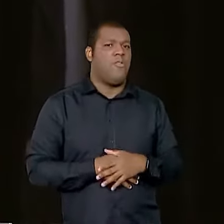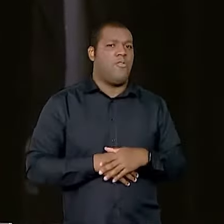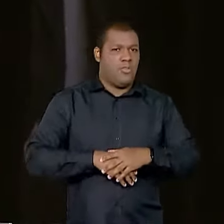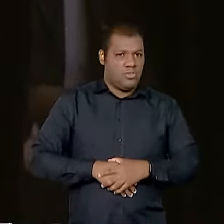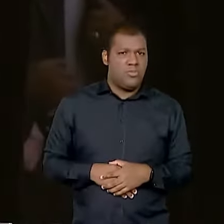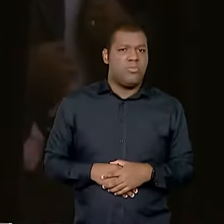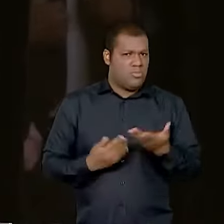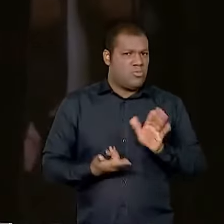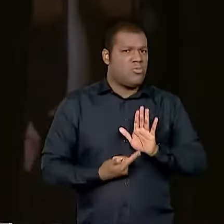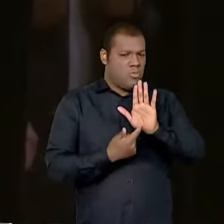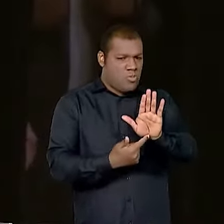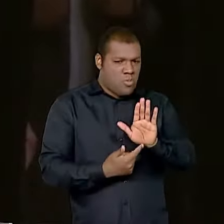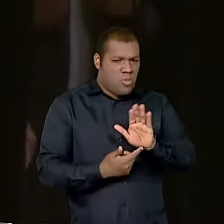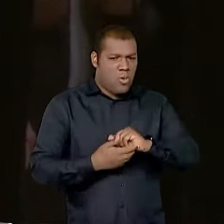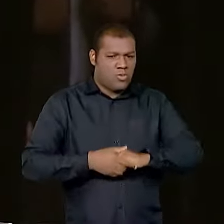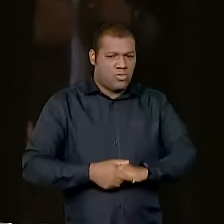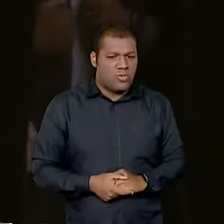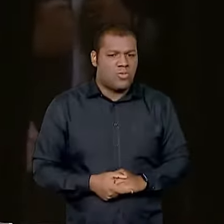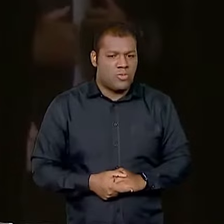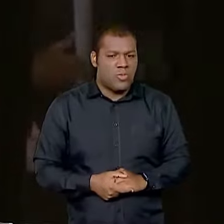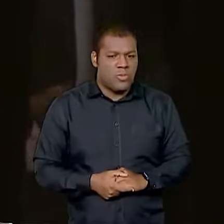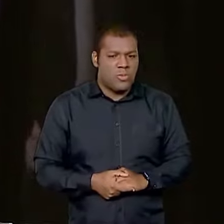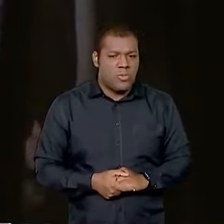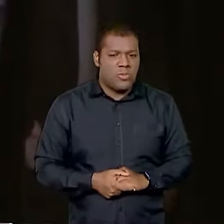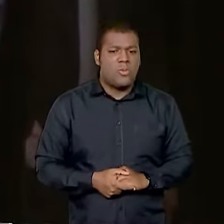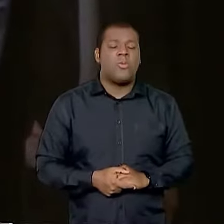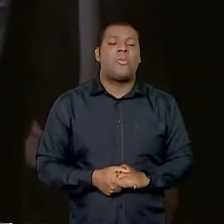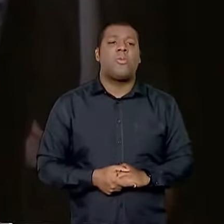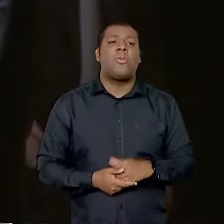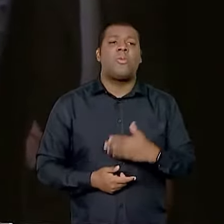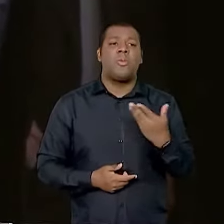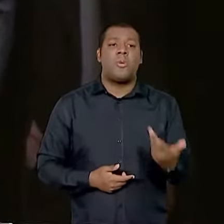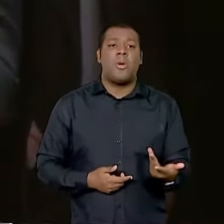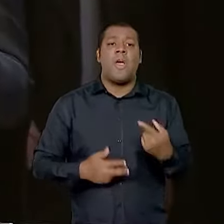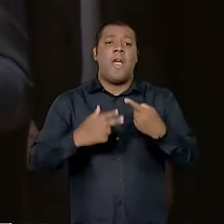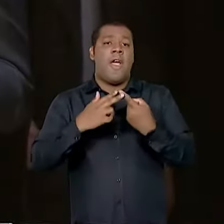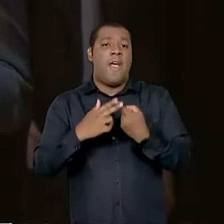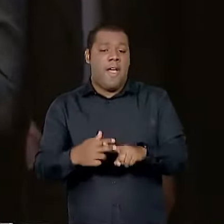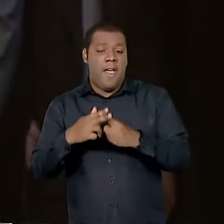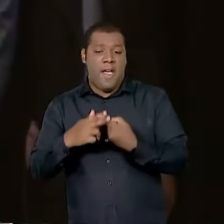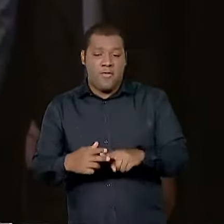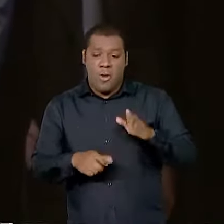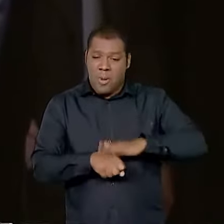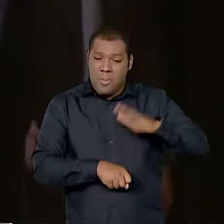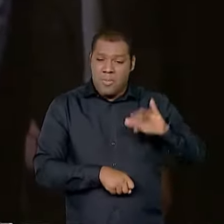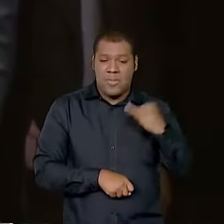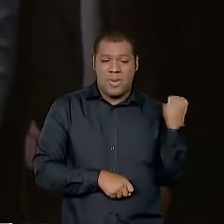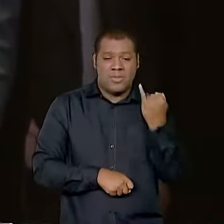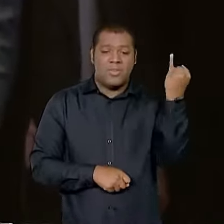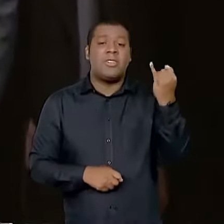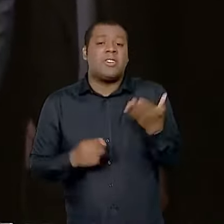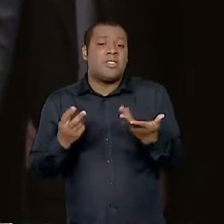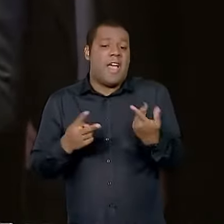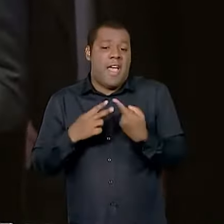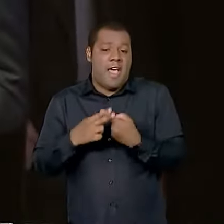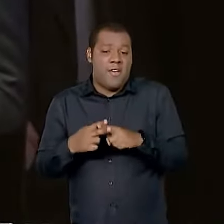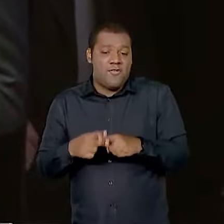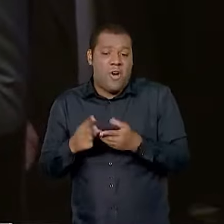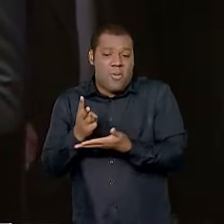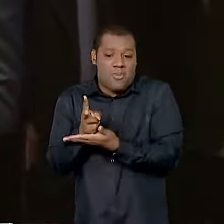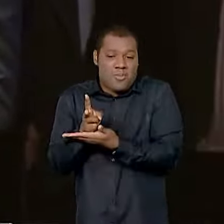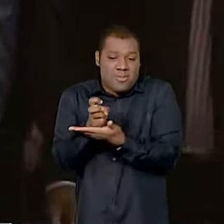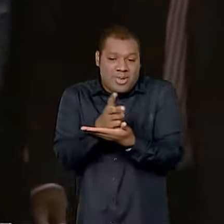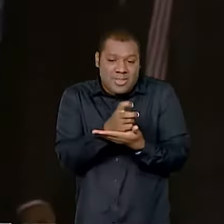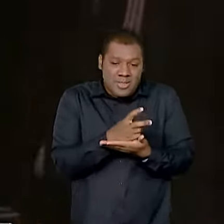sob o ponto de vista nacional, inclusive a mais aguardada das reformas da história do Brasil, que é a reforma tributária, mais difícil de